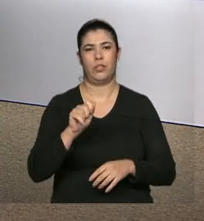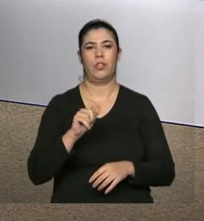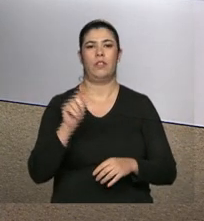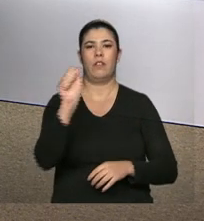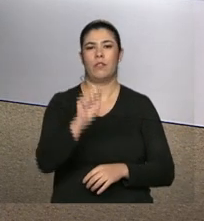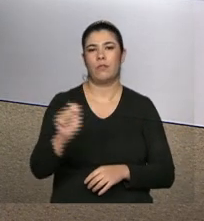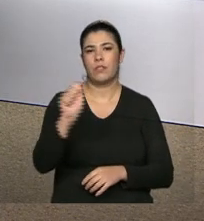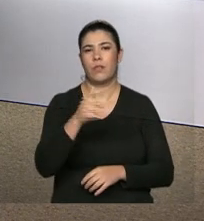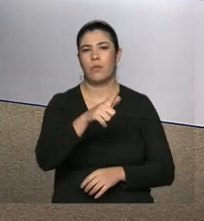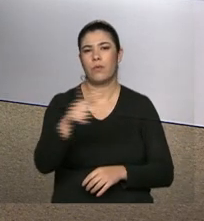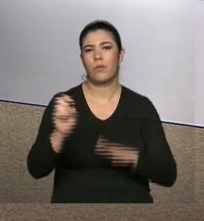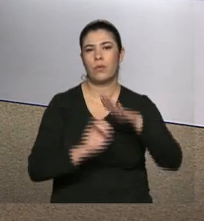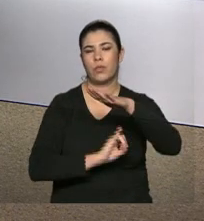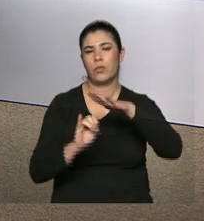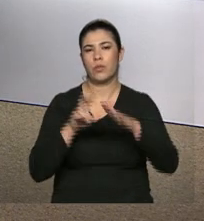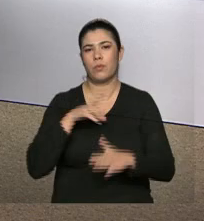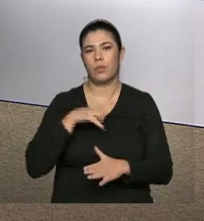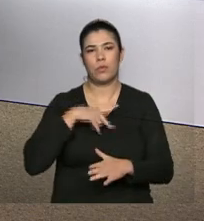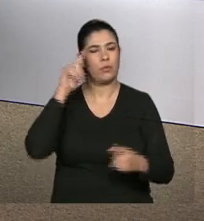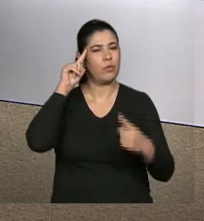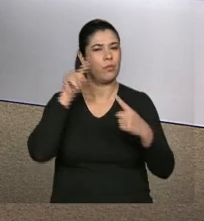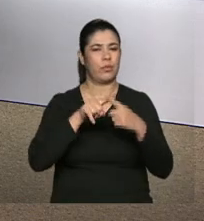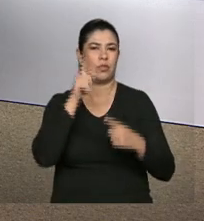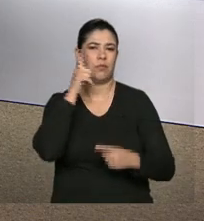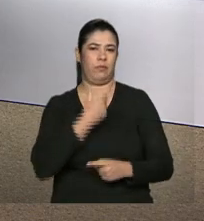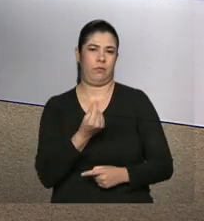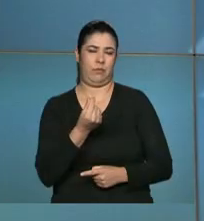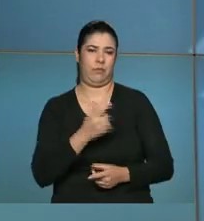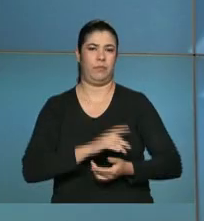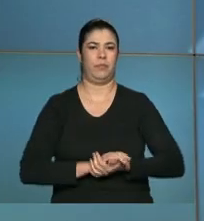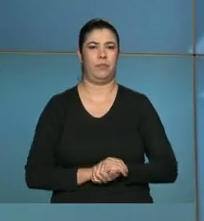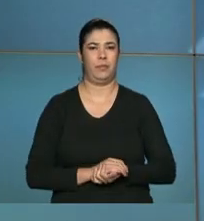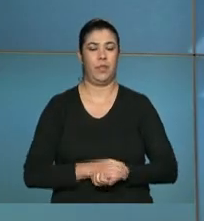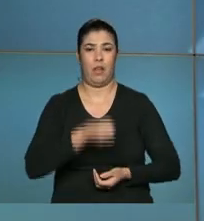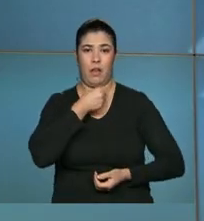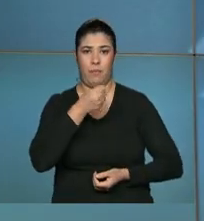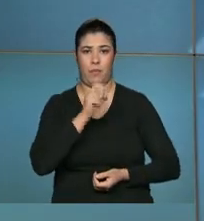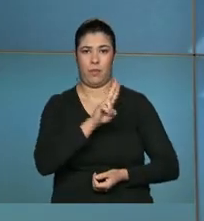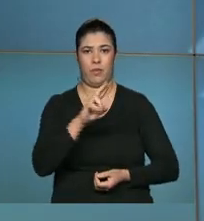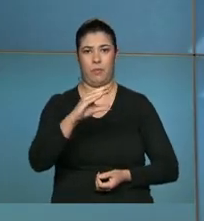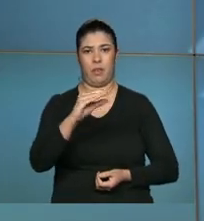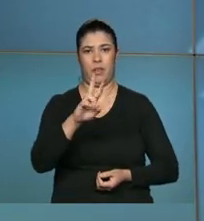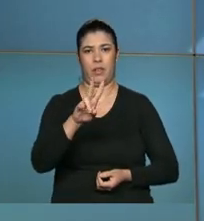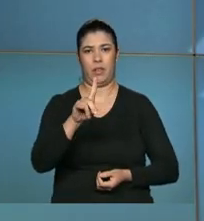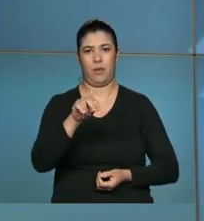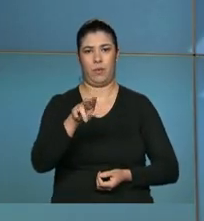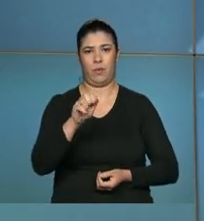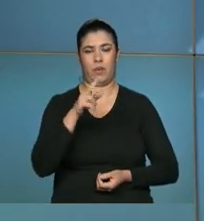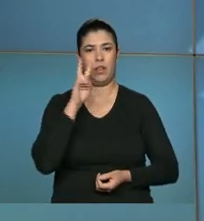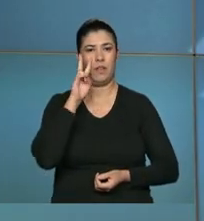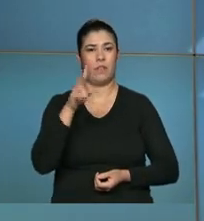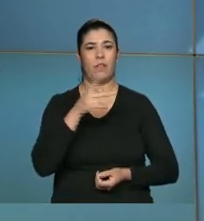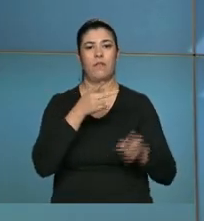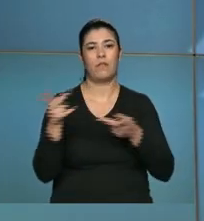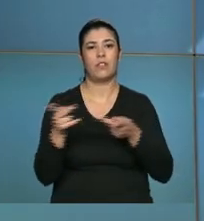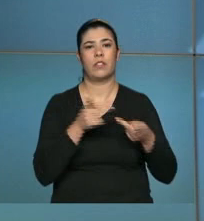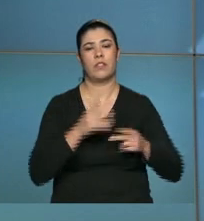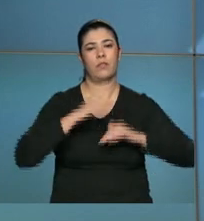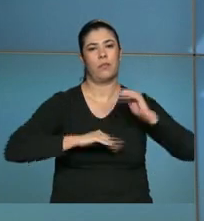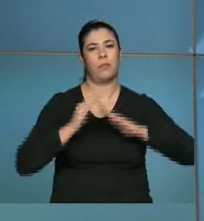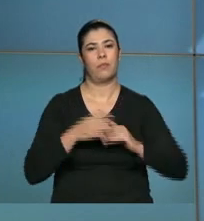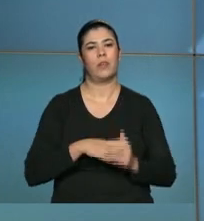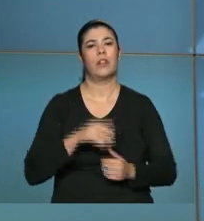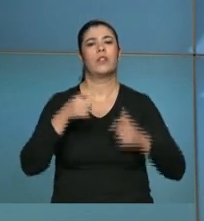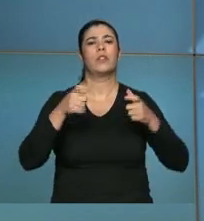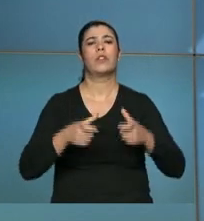associações e demais entidades privadas sem fins lucrativos. A repórter Carolina Rocha foi visitar uma dessas